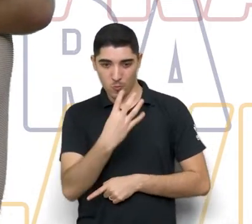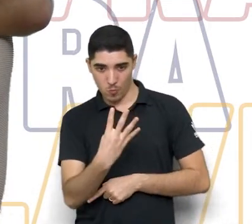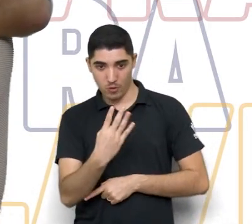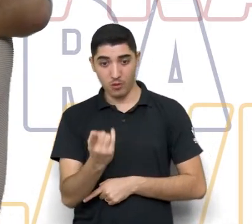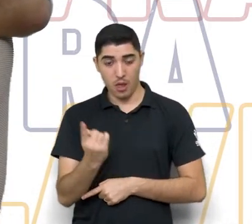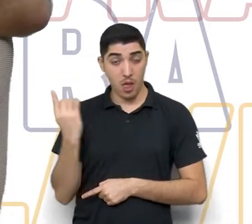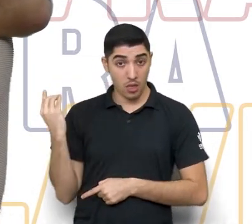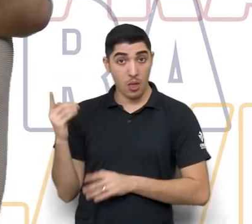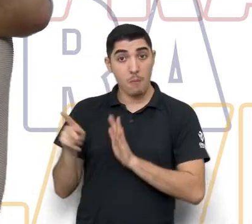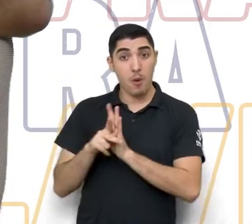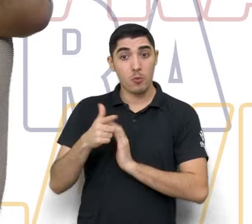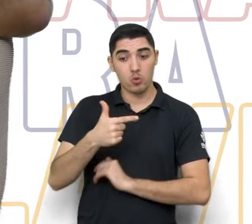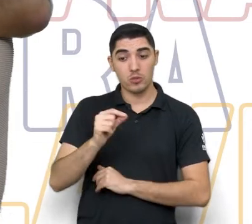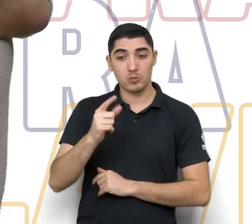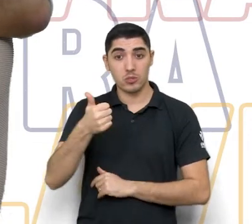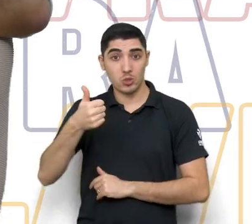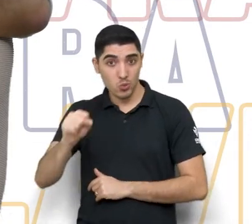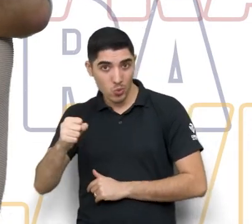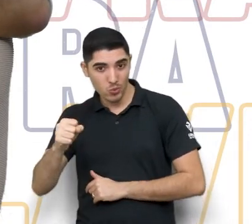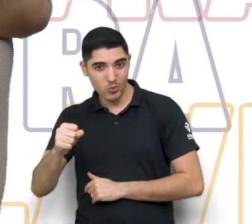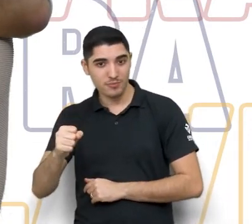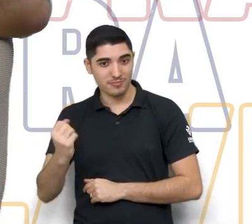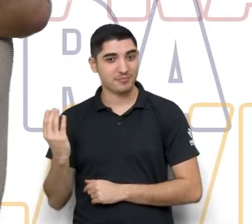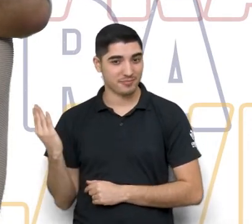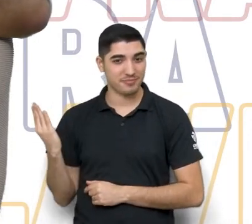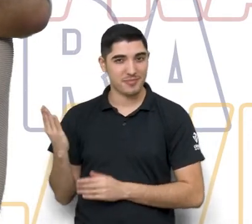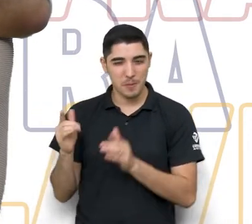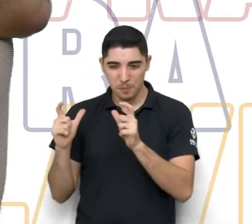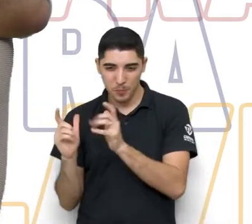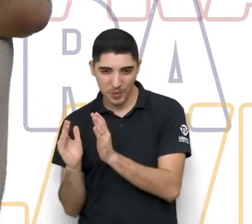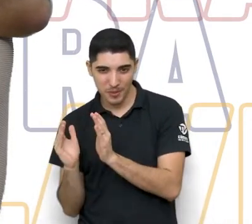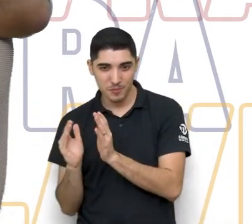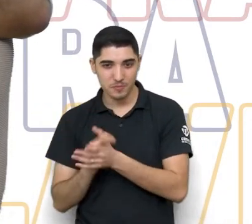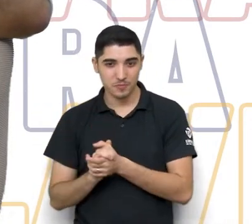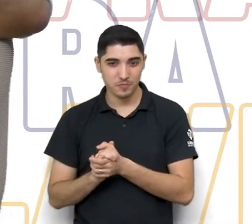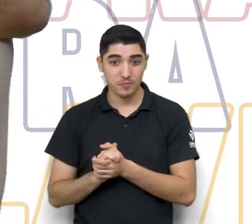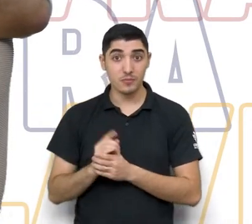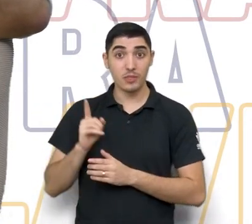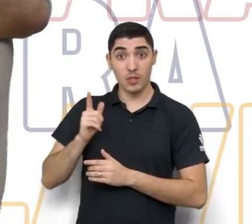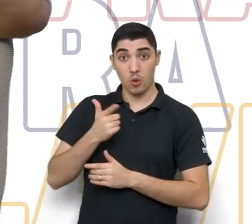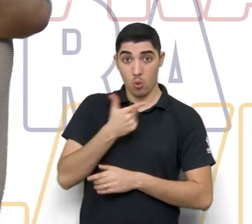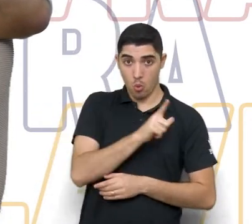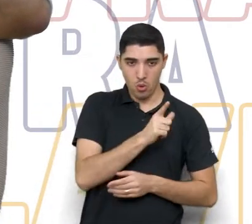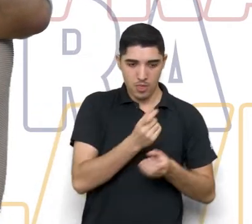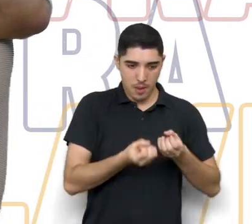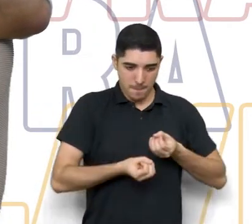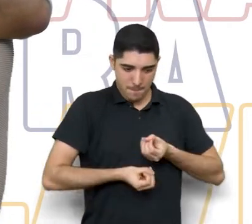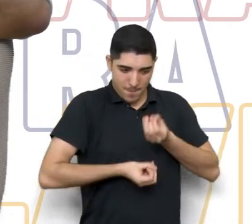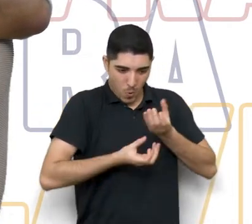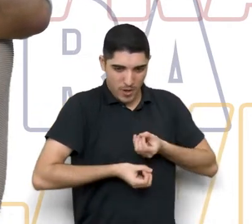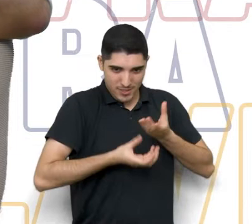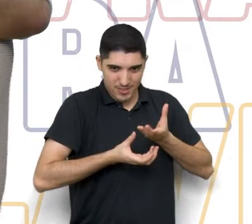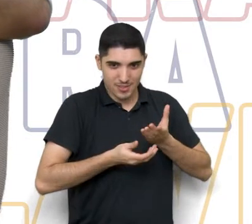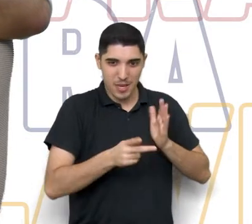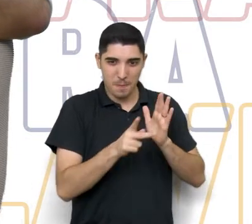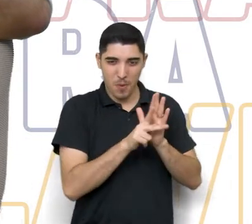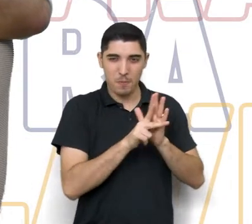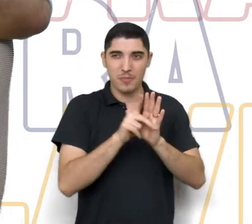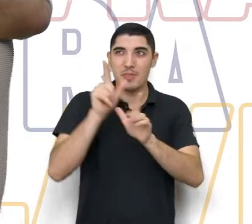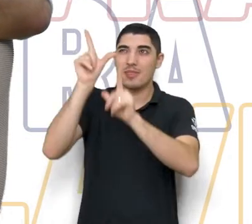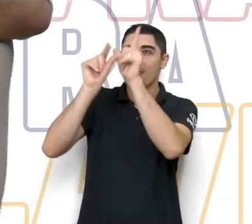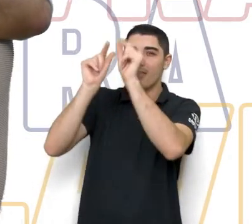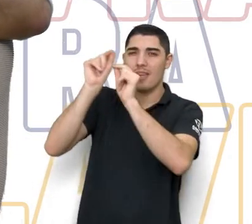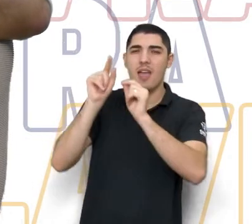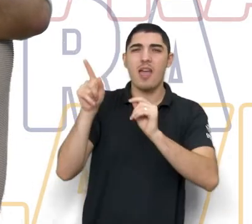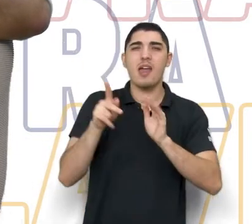1984, esse aqui é de 2018. Então, essa poesia aqui, que está reunida aqui no Canção para uma Estrela, é uma